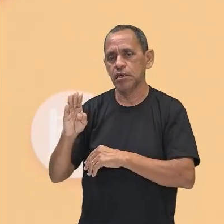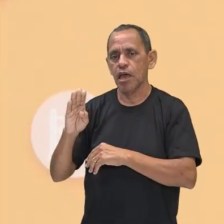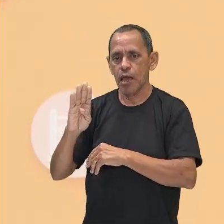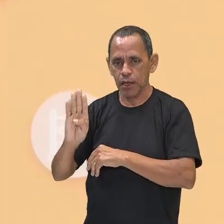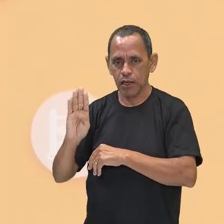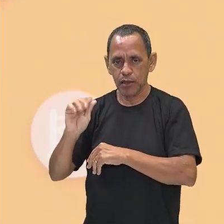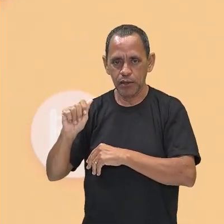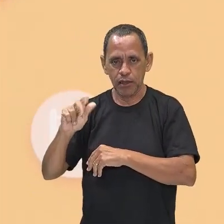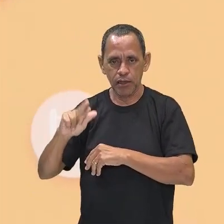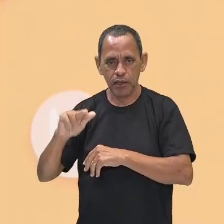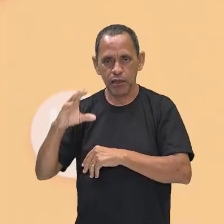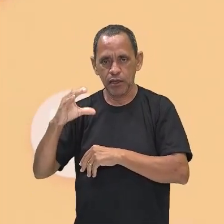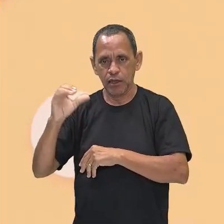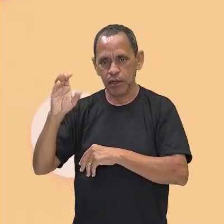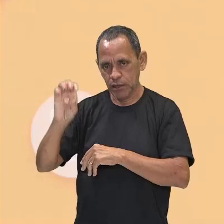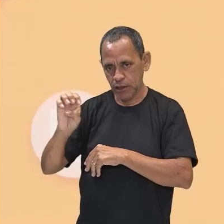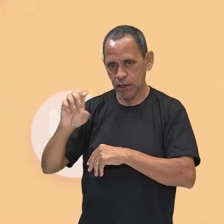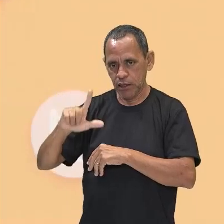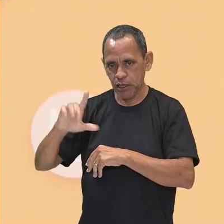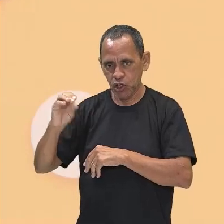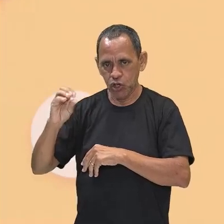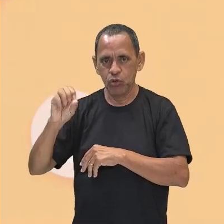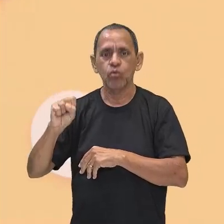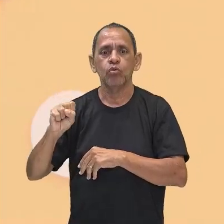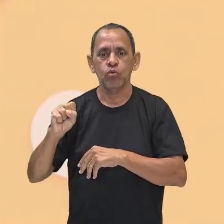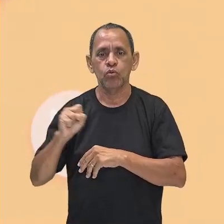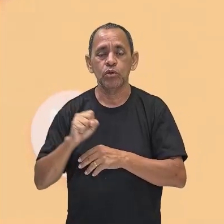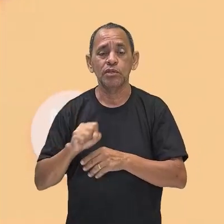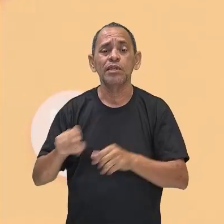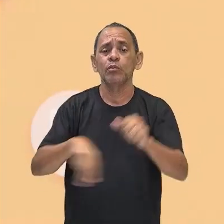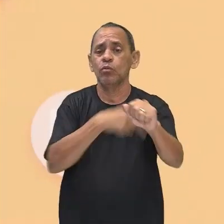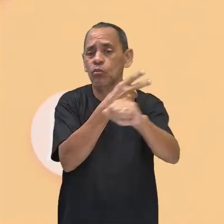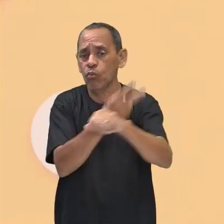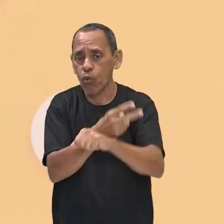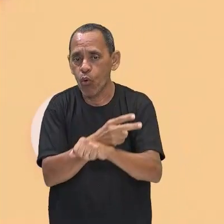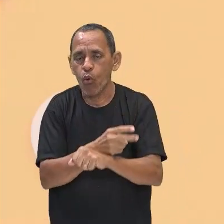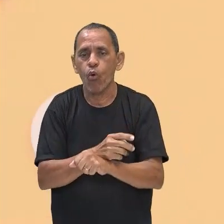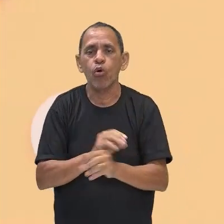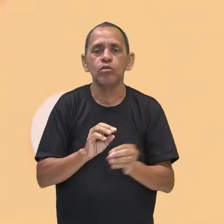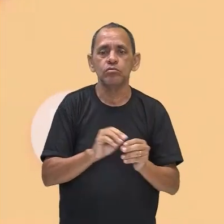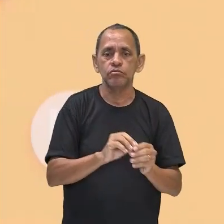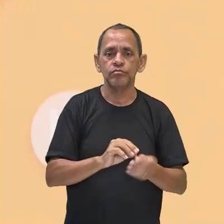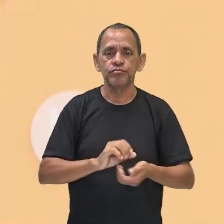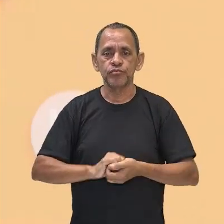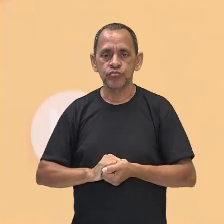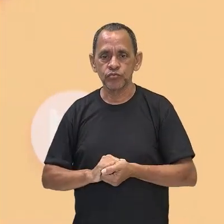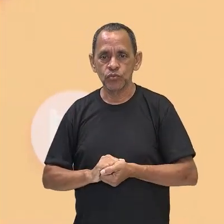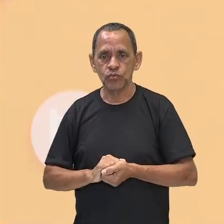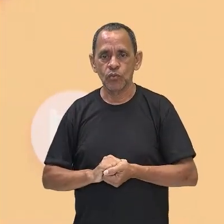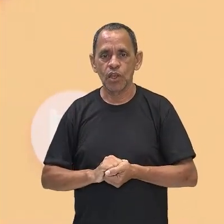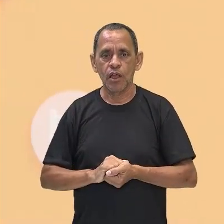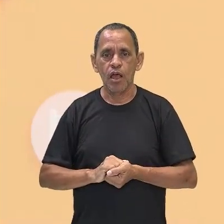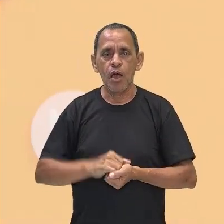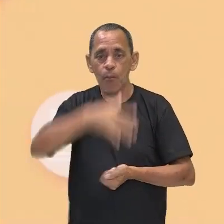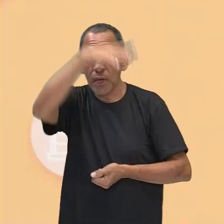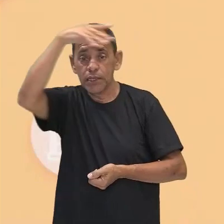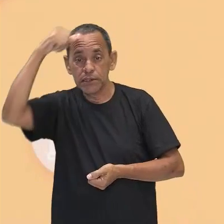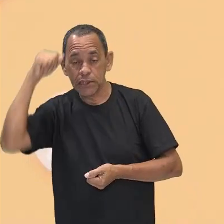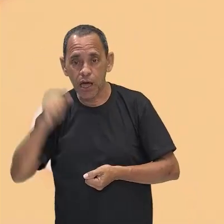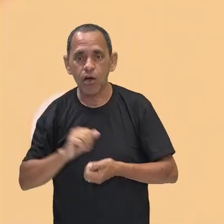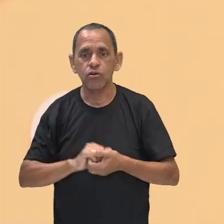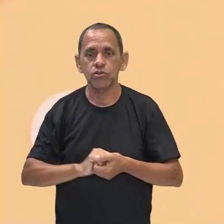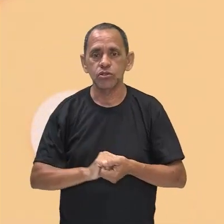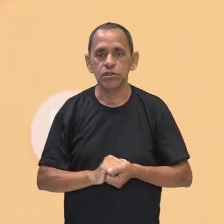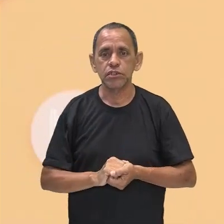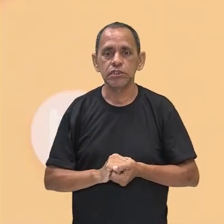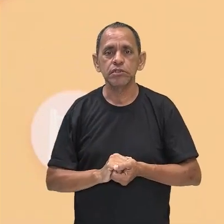de São José do Rio Negro. Depois veio para Manaus, mas por volta de 1791 a 1798, a